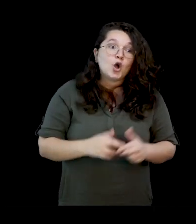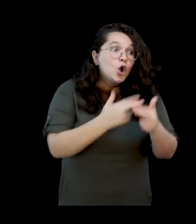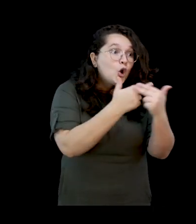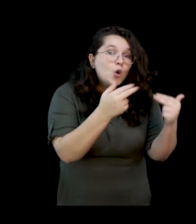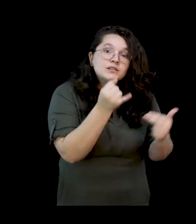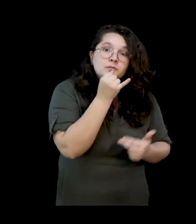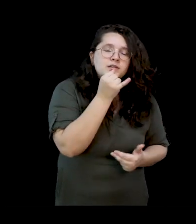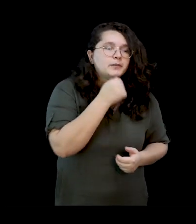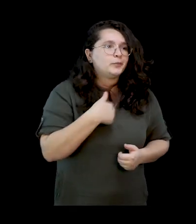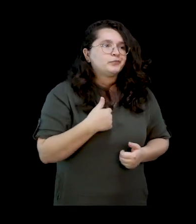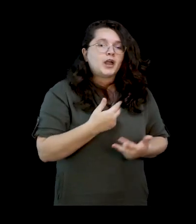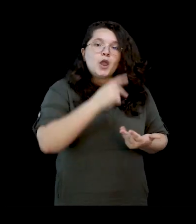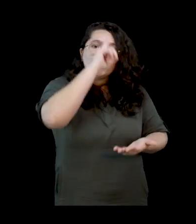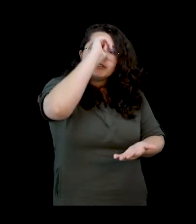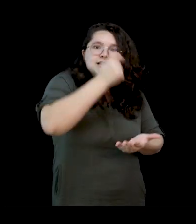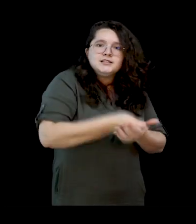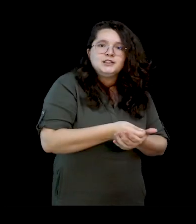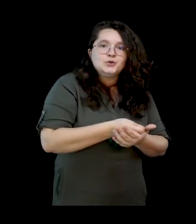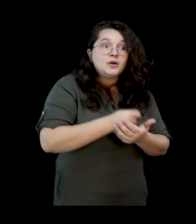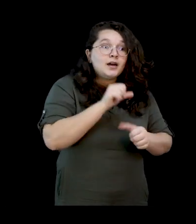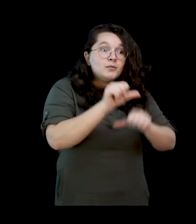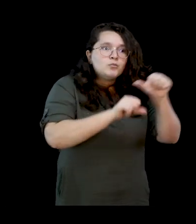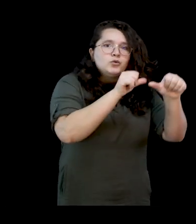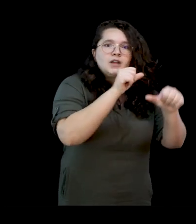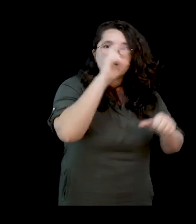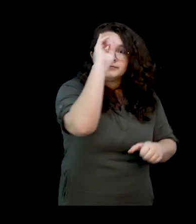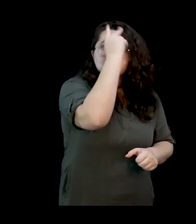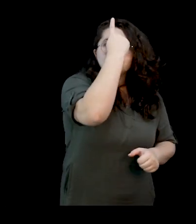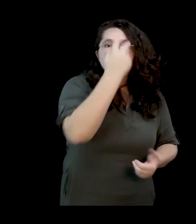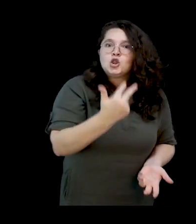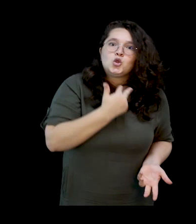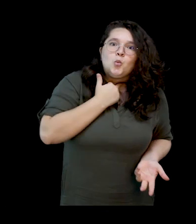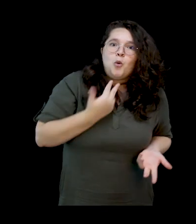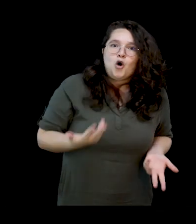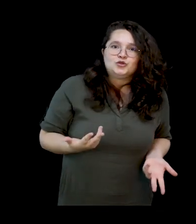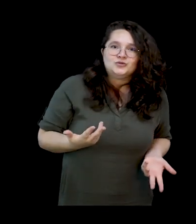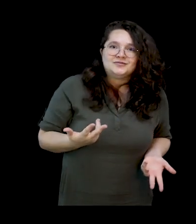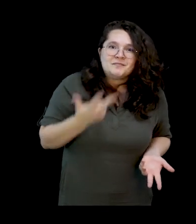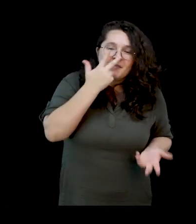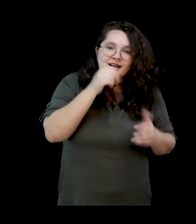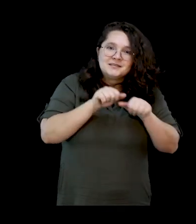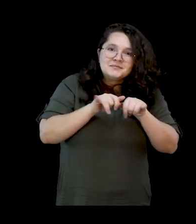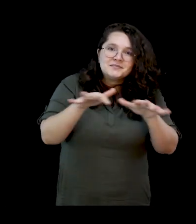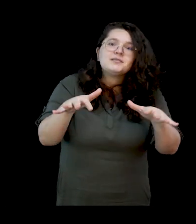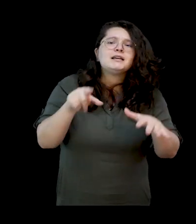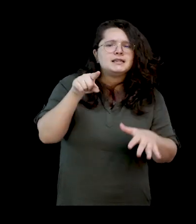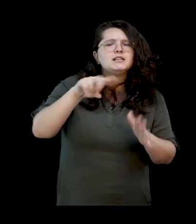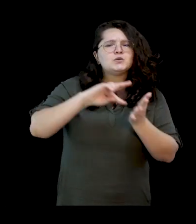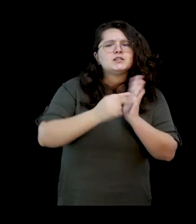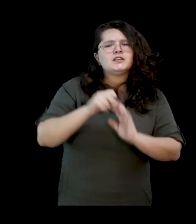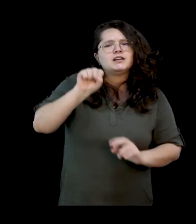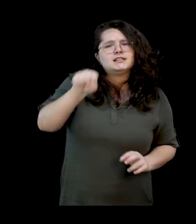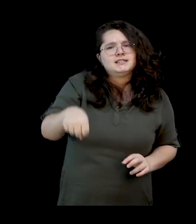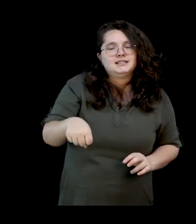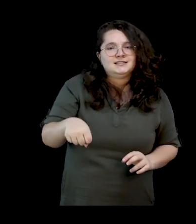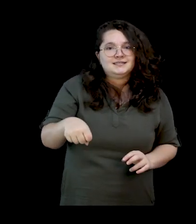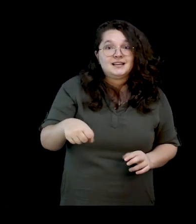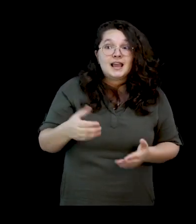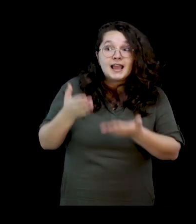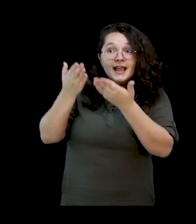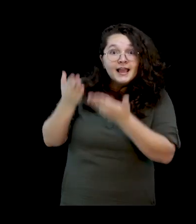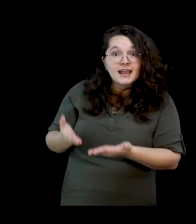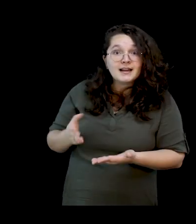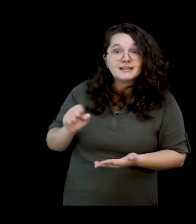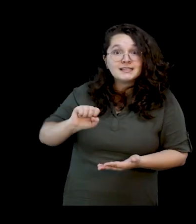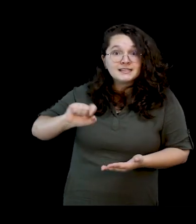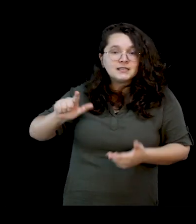ter evitado, mas nós tomamos uma decisão que faz com que a gente não evite e aquilo se torne inevitável. E o que o Zimmel está falando é justamente disso. A cultura